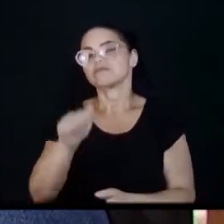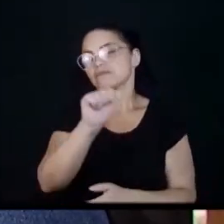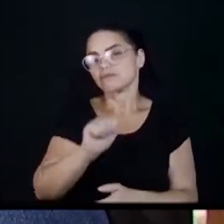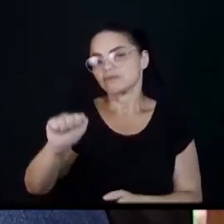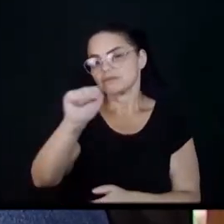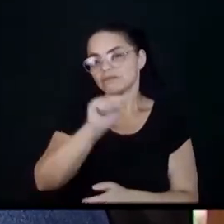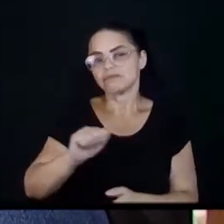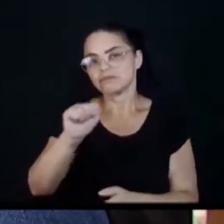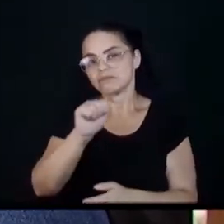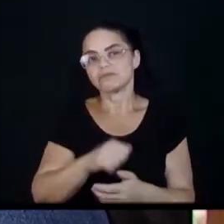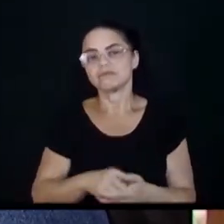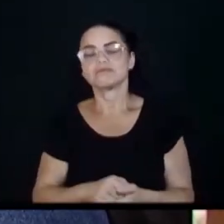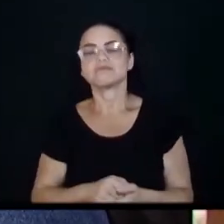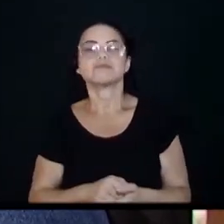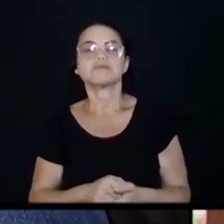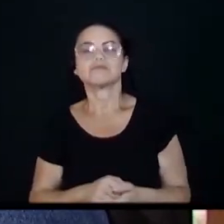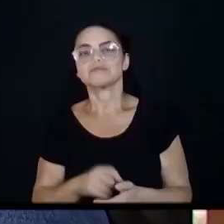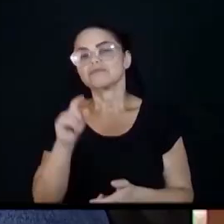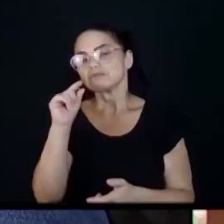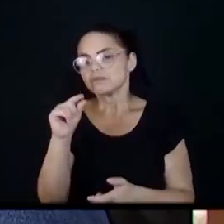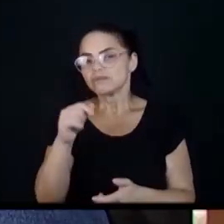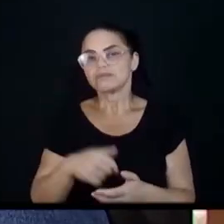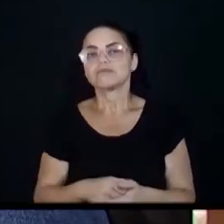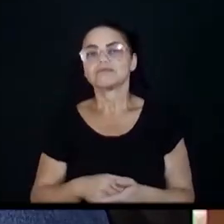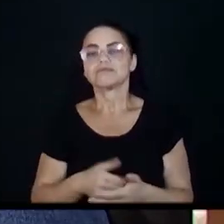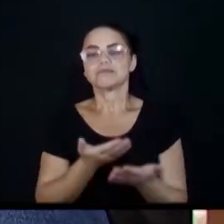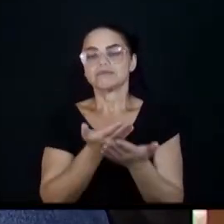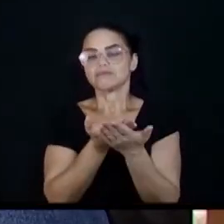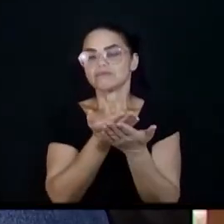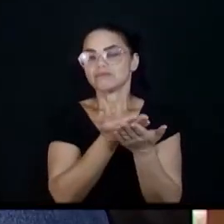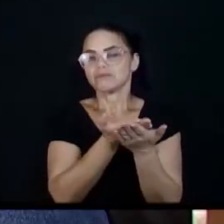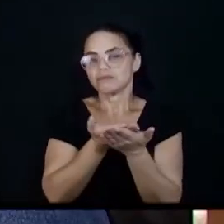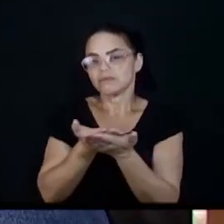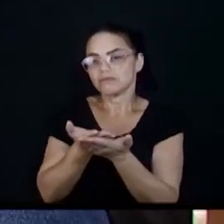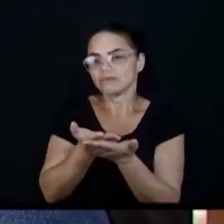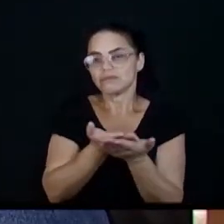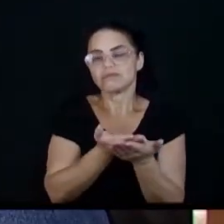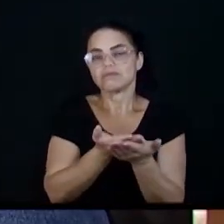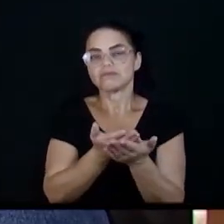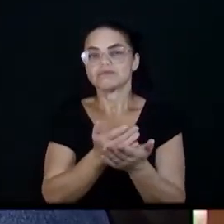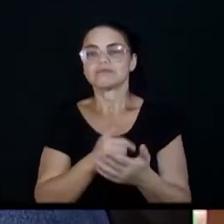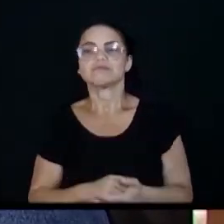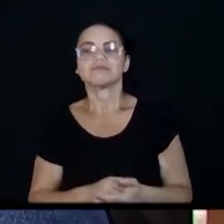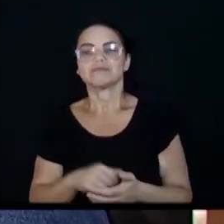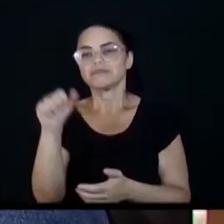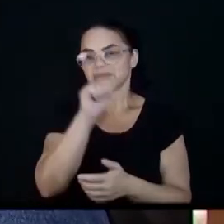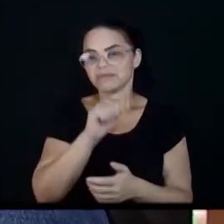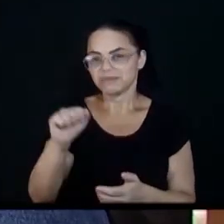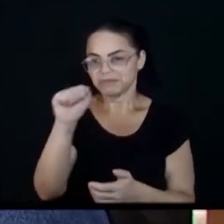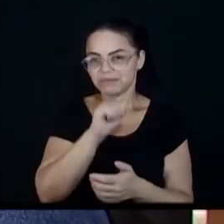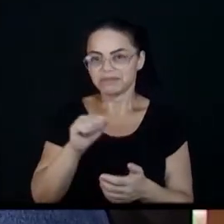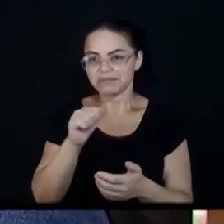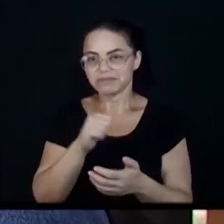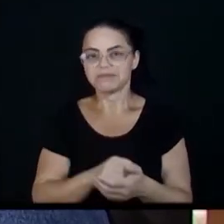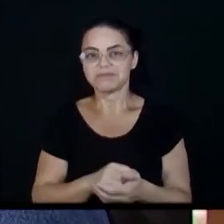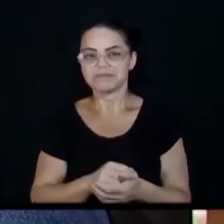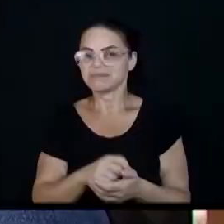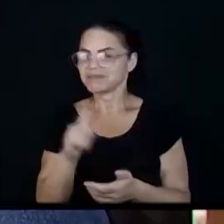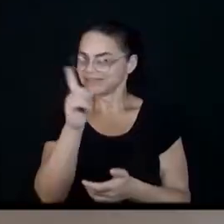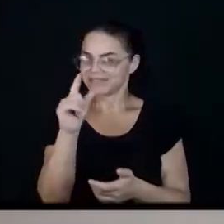gente um pouquinho das aulas, de tudo que é ministrado aqui na associação. Então não saia daí, eu volto já